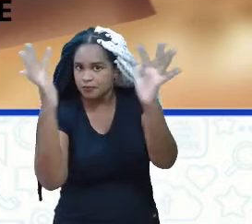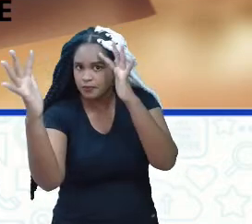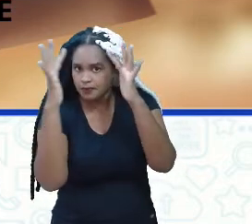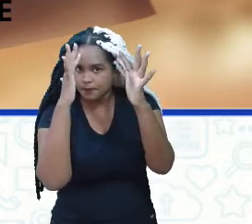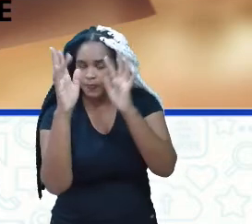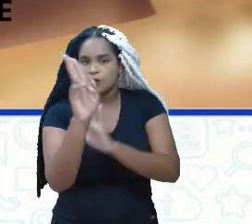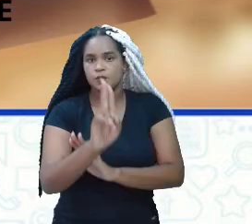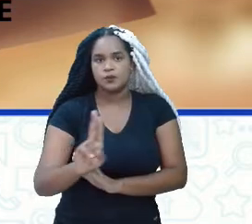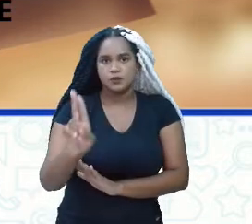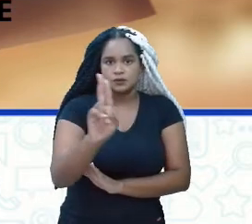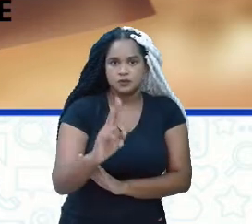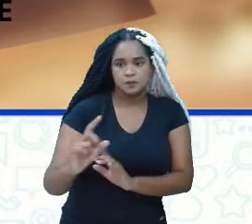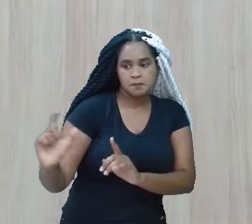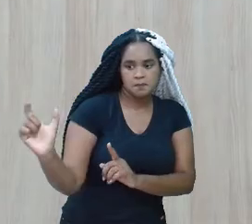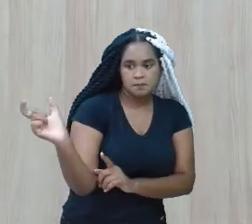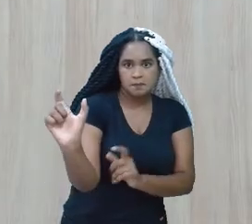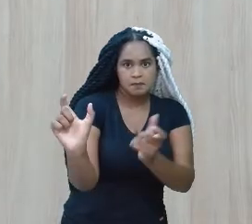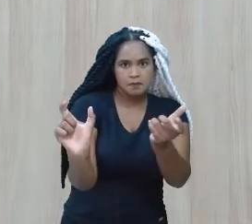de imagens.